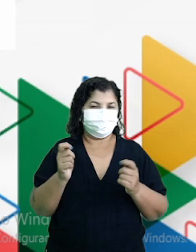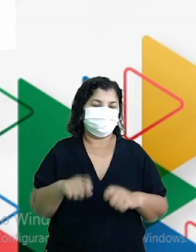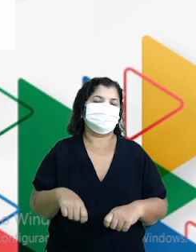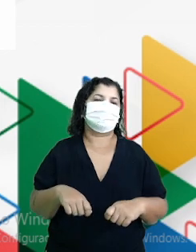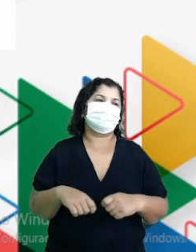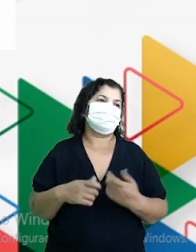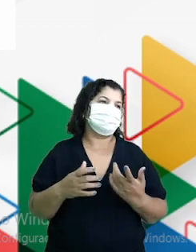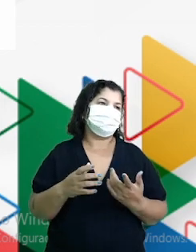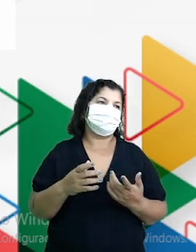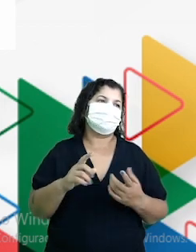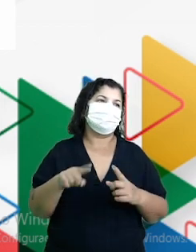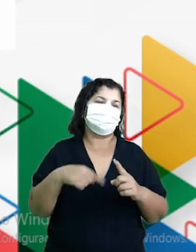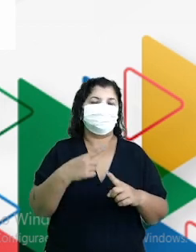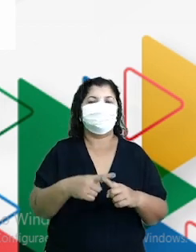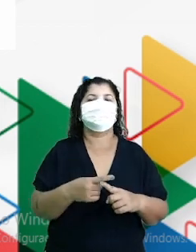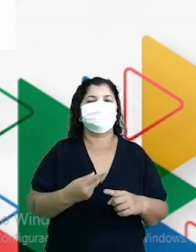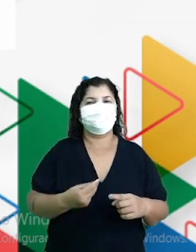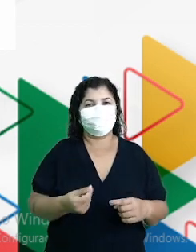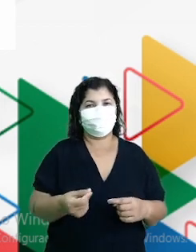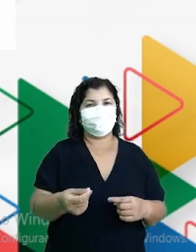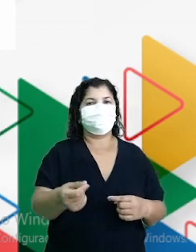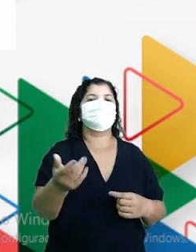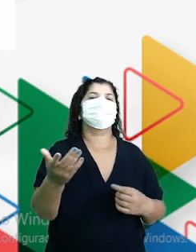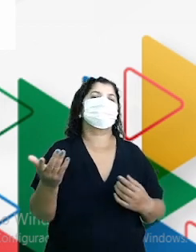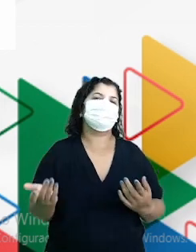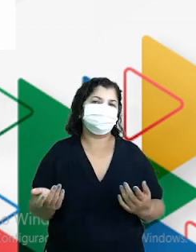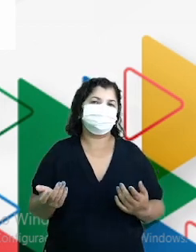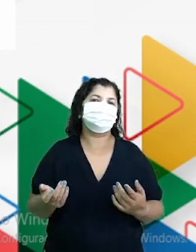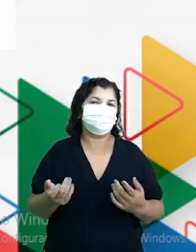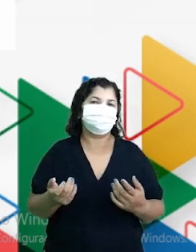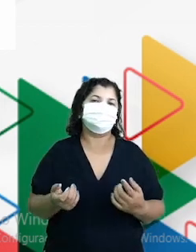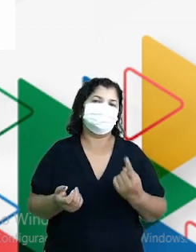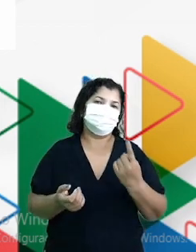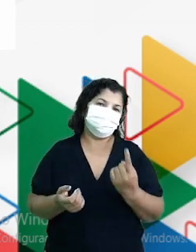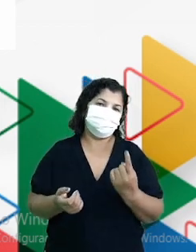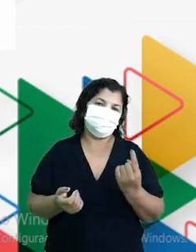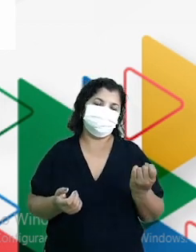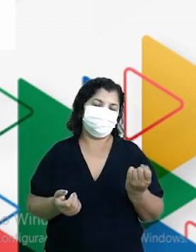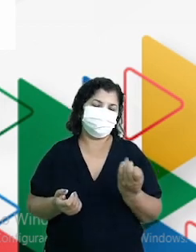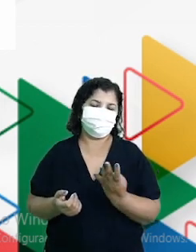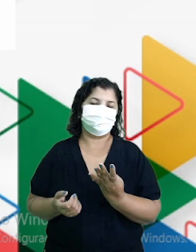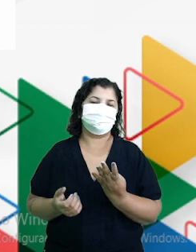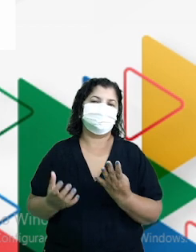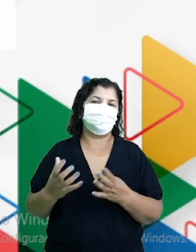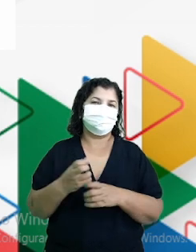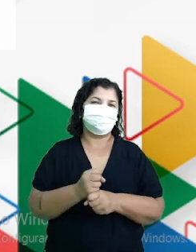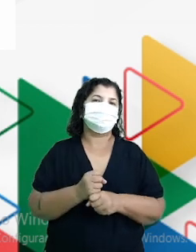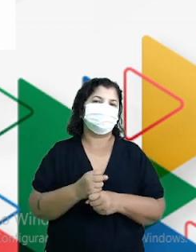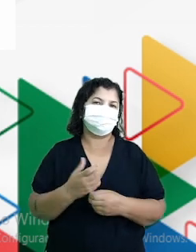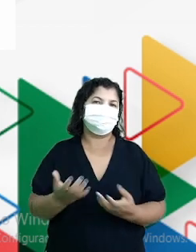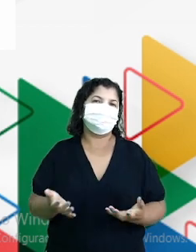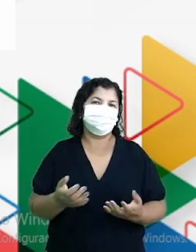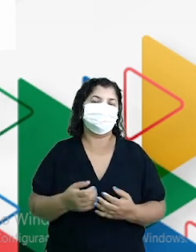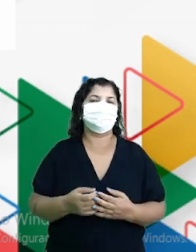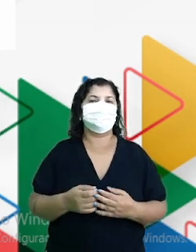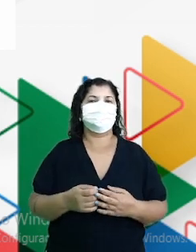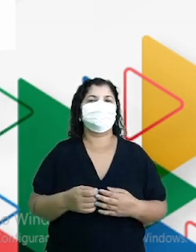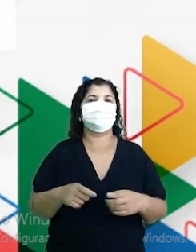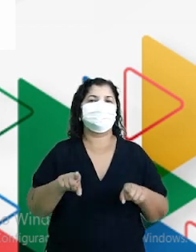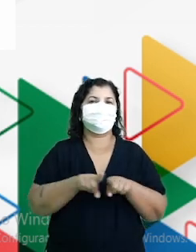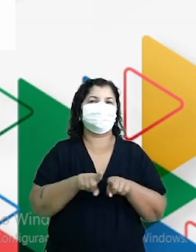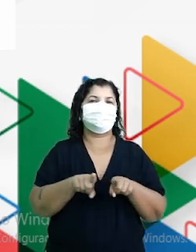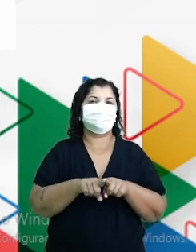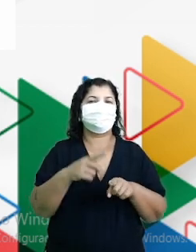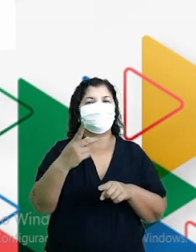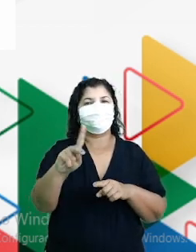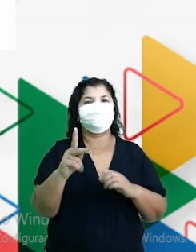vão durar mais tempo. Não em relação a uma, né? Mas em relação ao conjunto de maneira geral. É como se você tivesse aí na sua